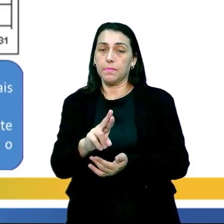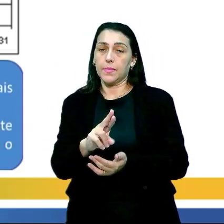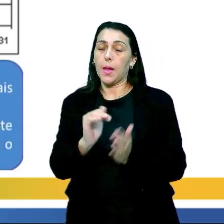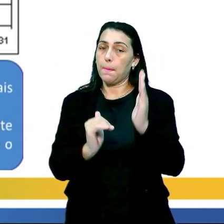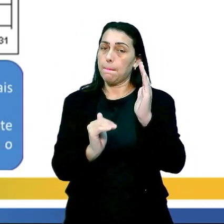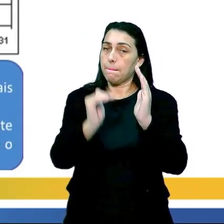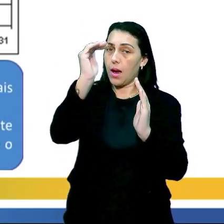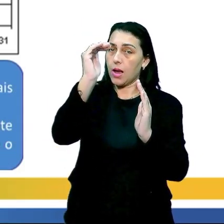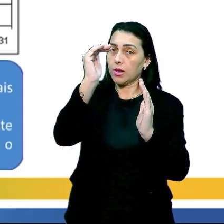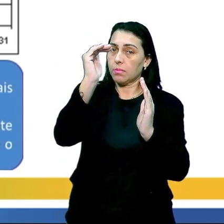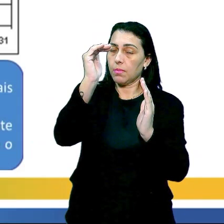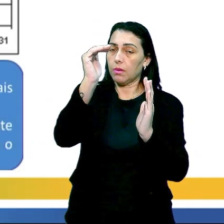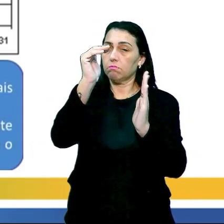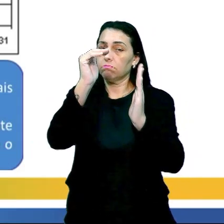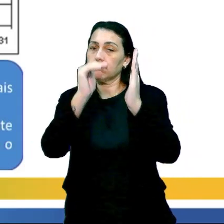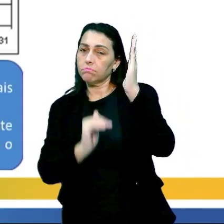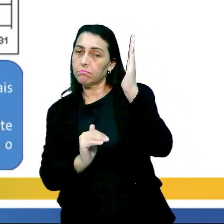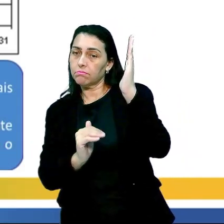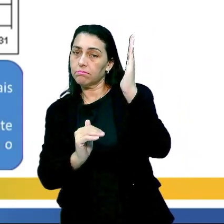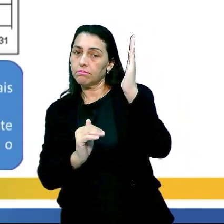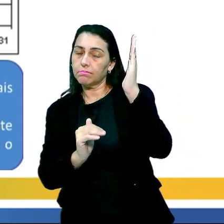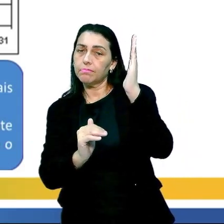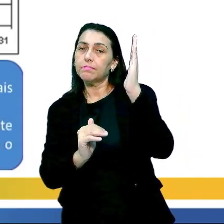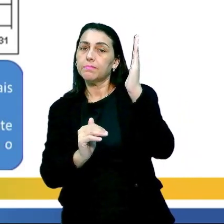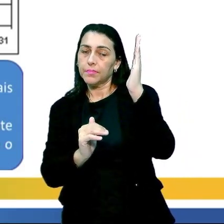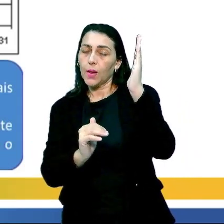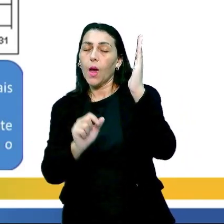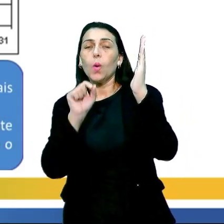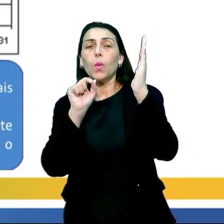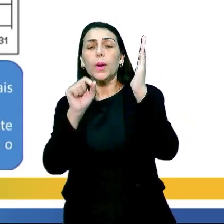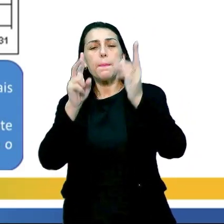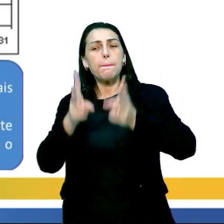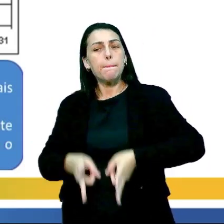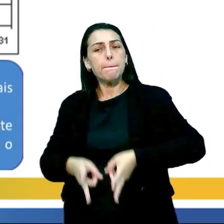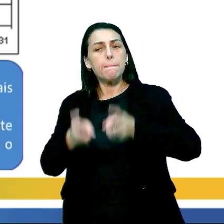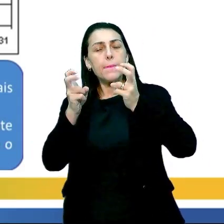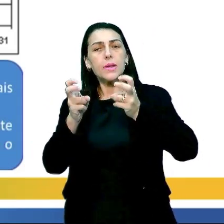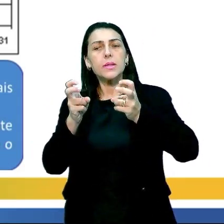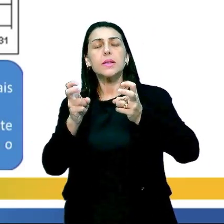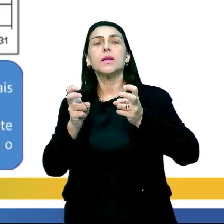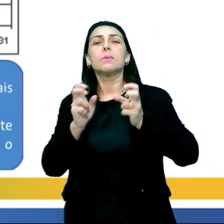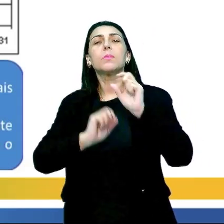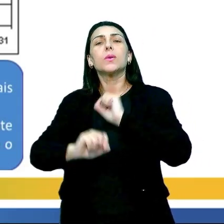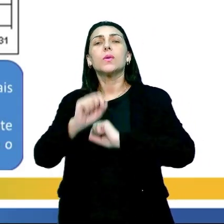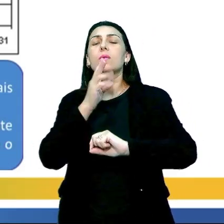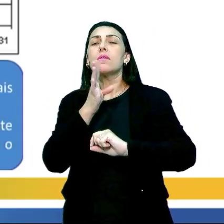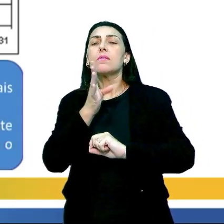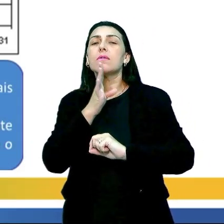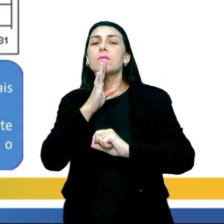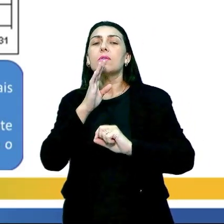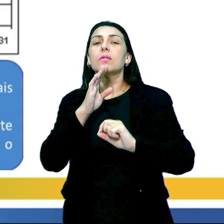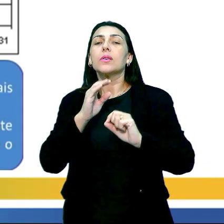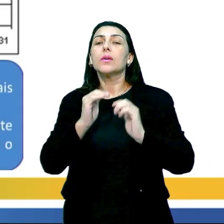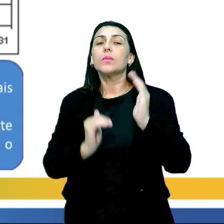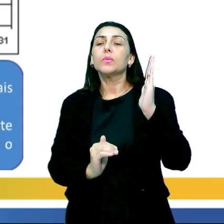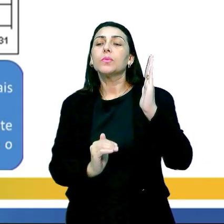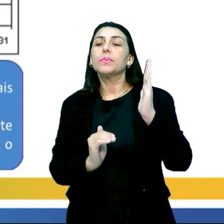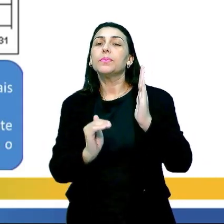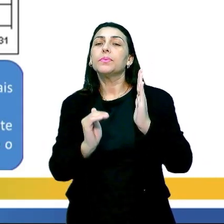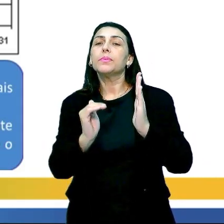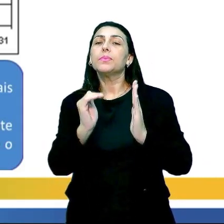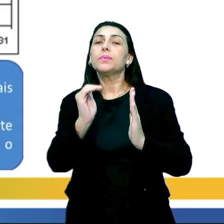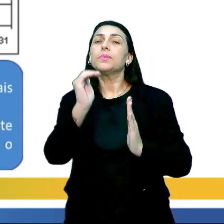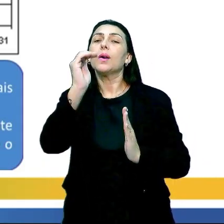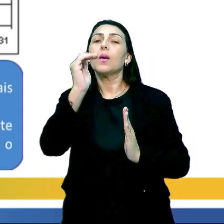temperatura máxima, a outra representa a temperatura mínima. E aqui a gente percebe o que a gente conhece como amplitude